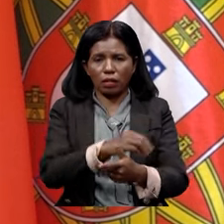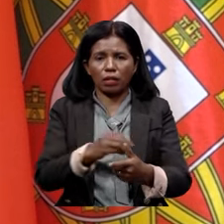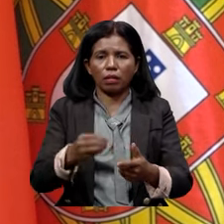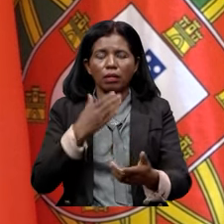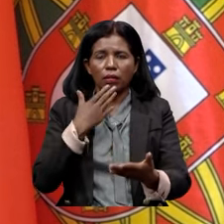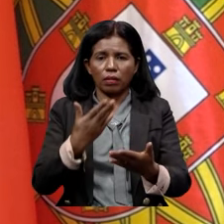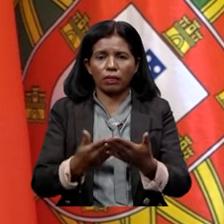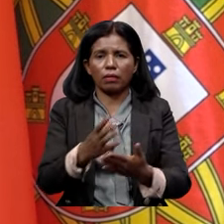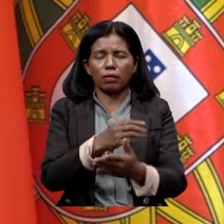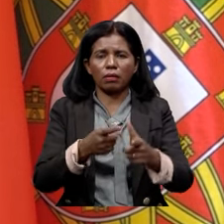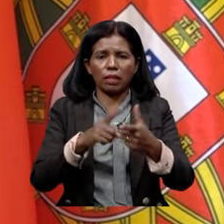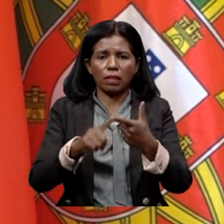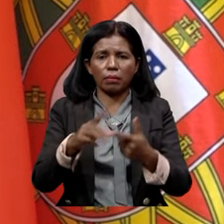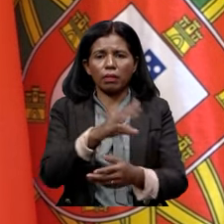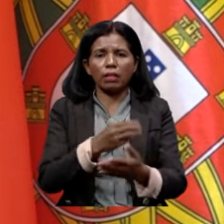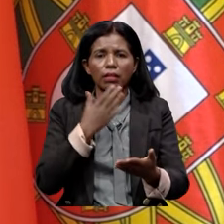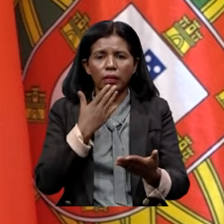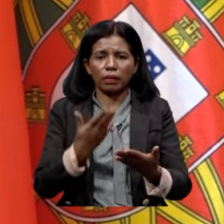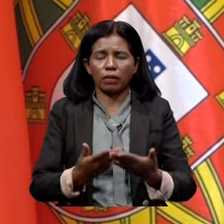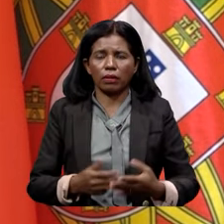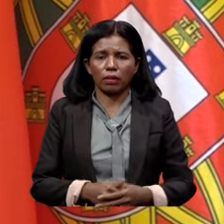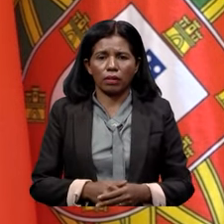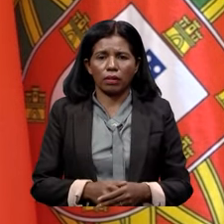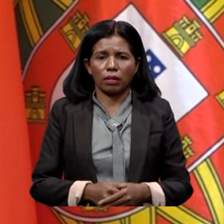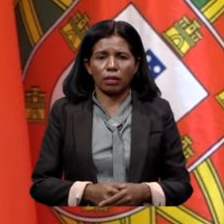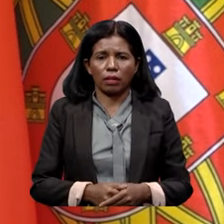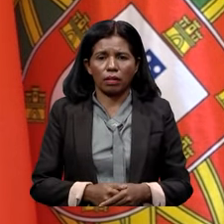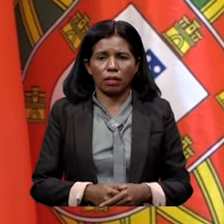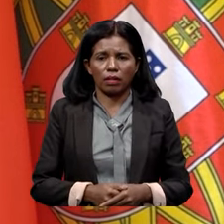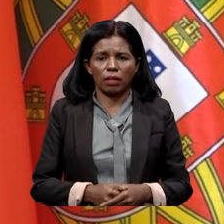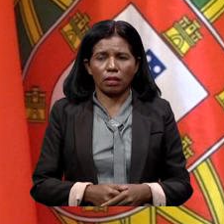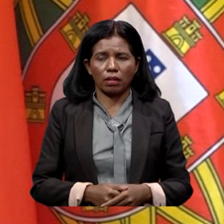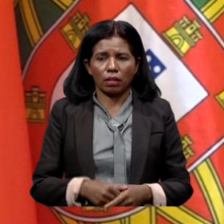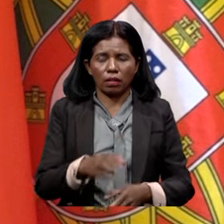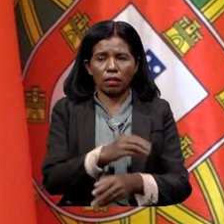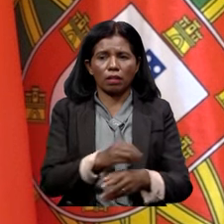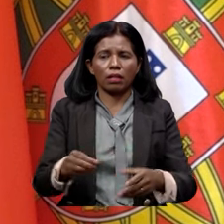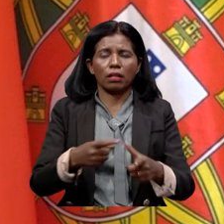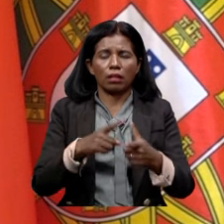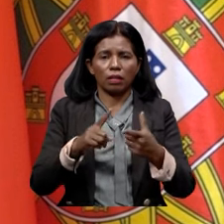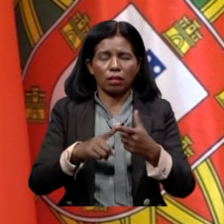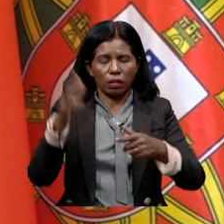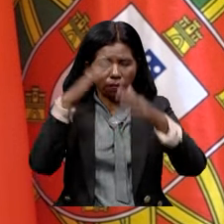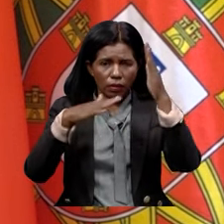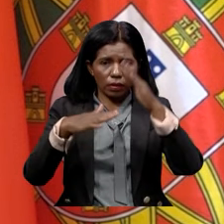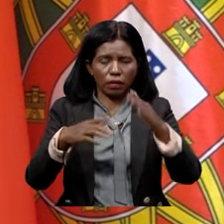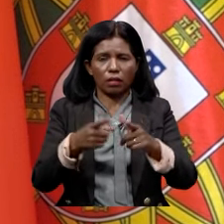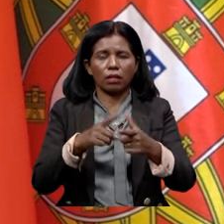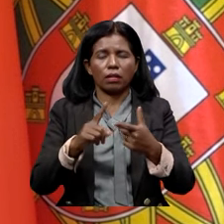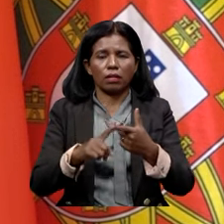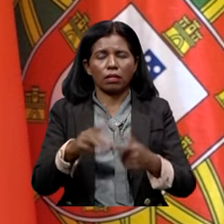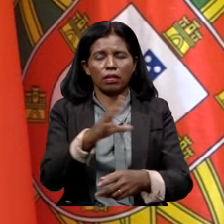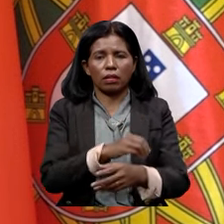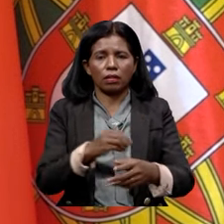como é o setor do turismo. Para além de outros, o programa Revive terá também um